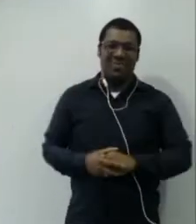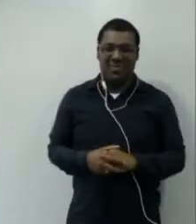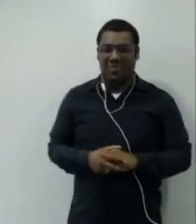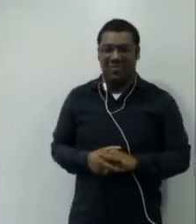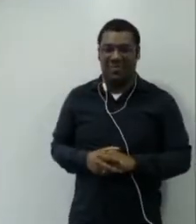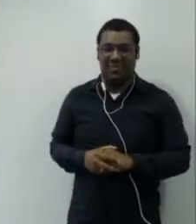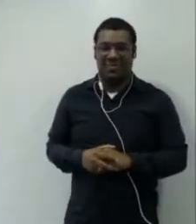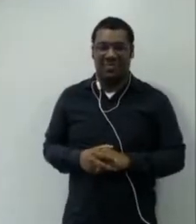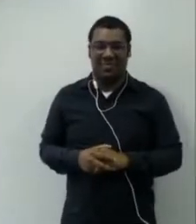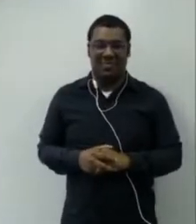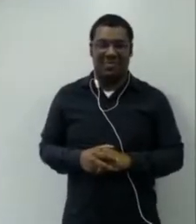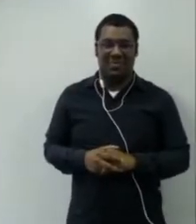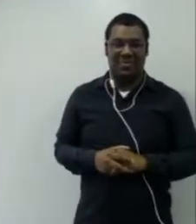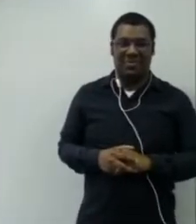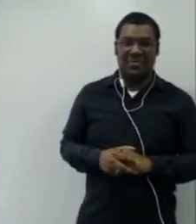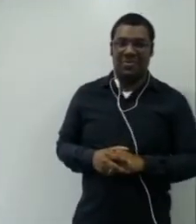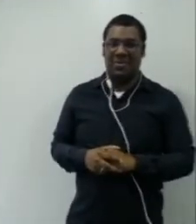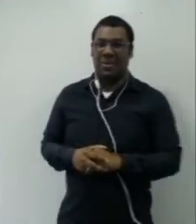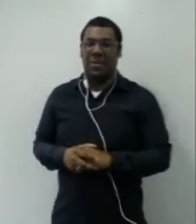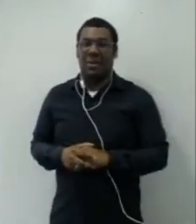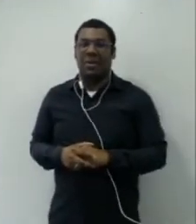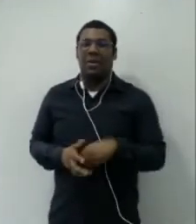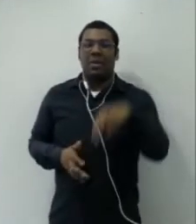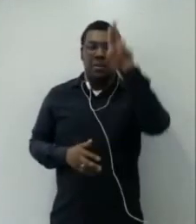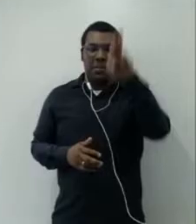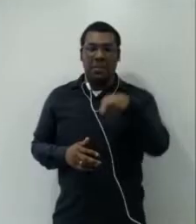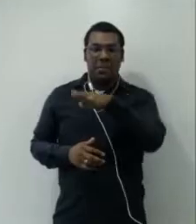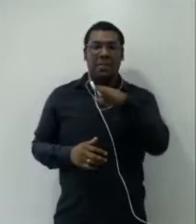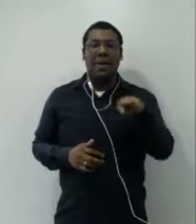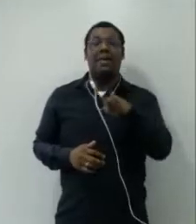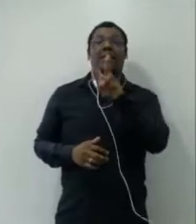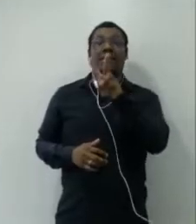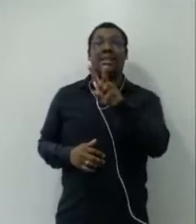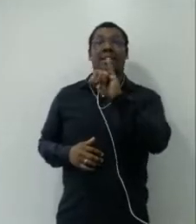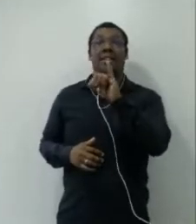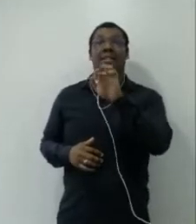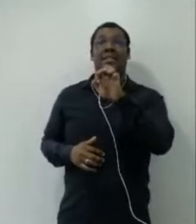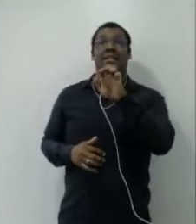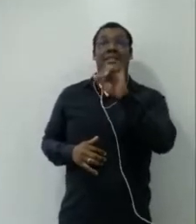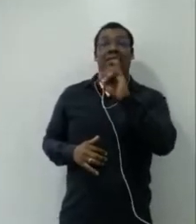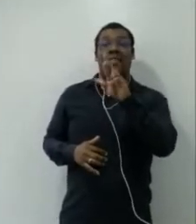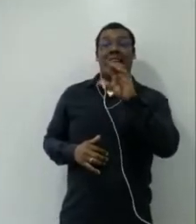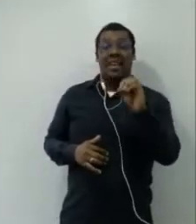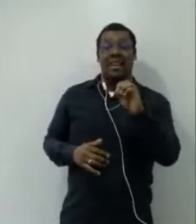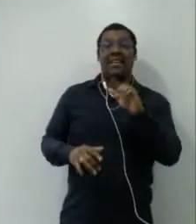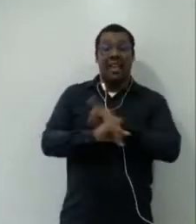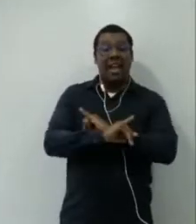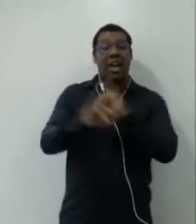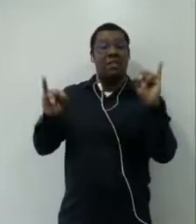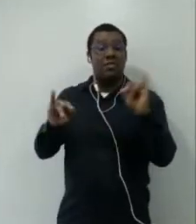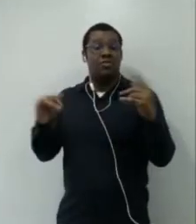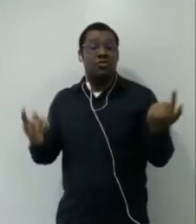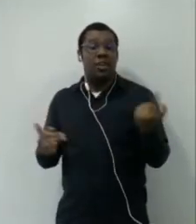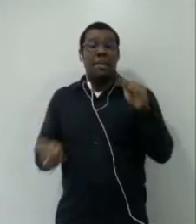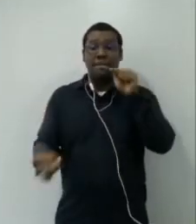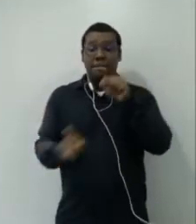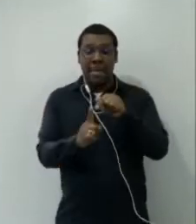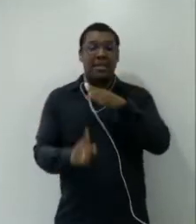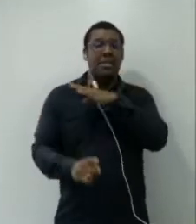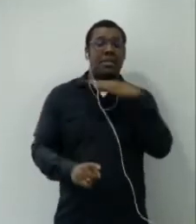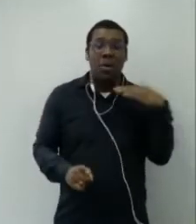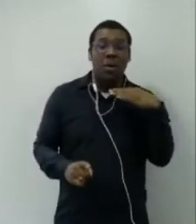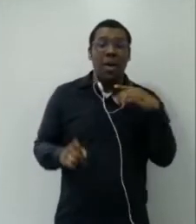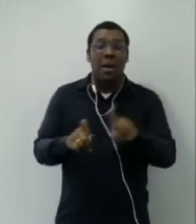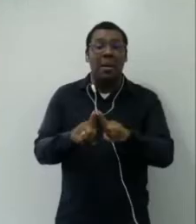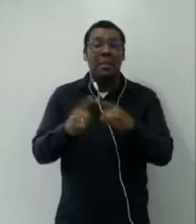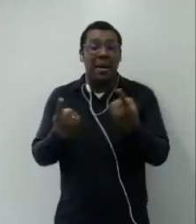Diz o padre Vieira, a meta é a morte, a carreira é a vida. E que bela carreira fez você, meu